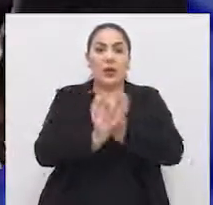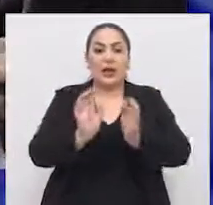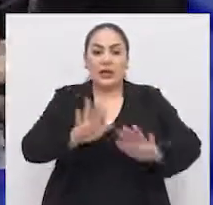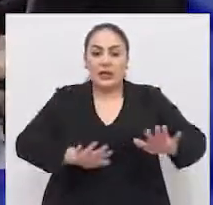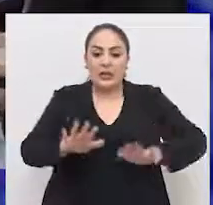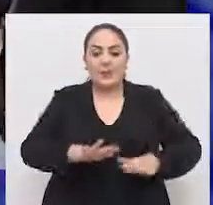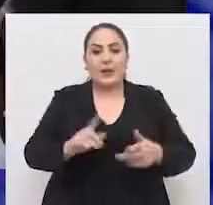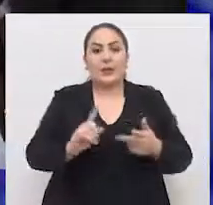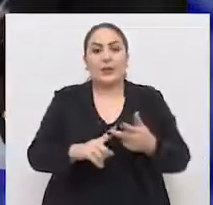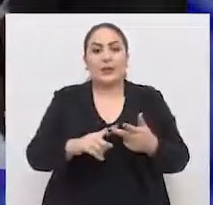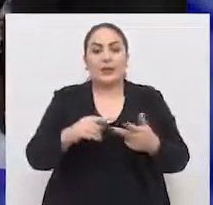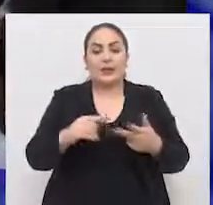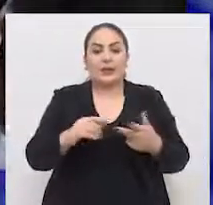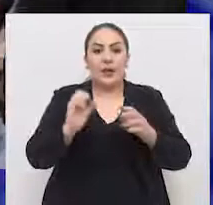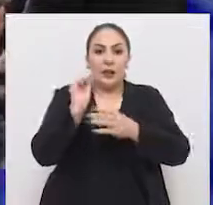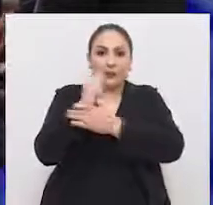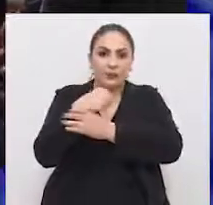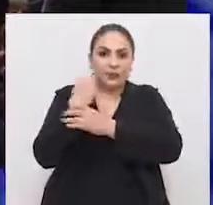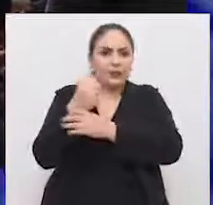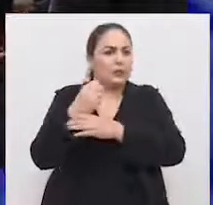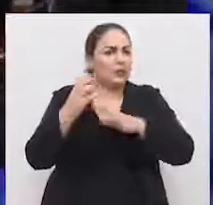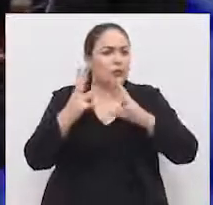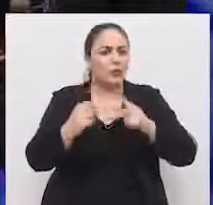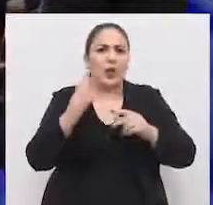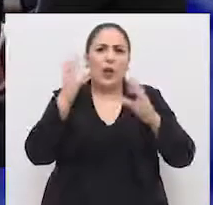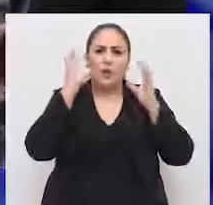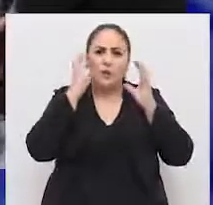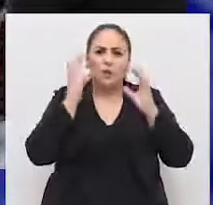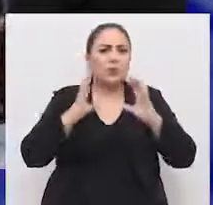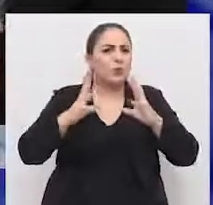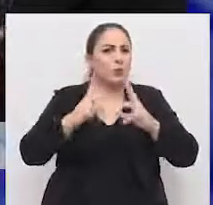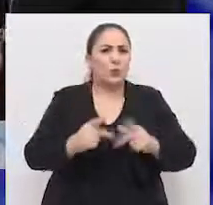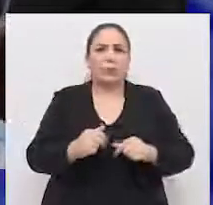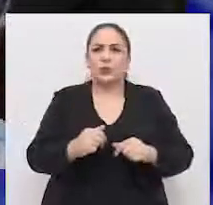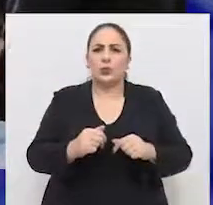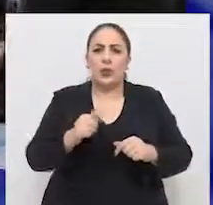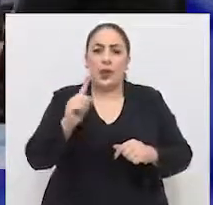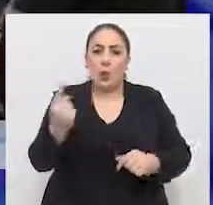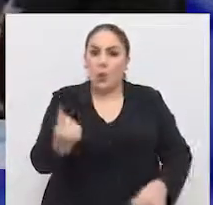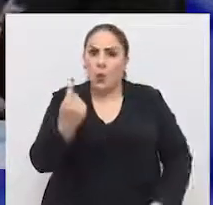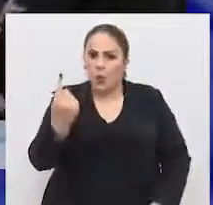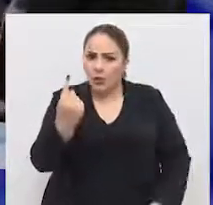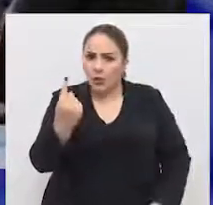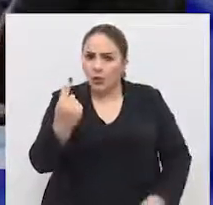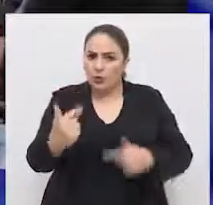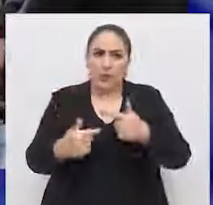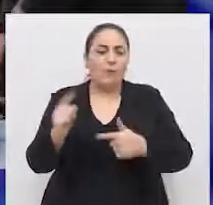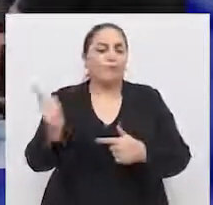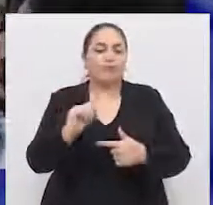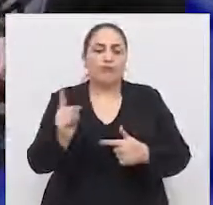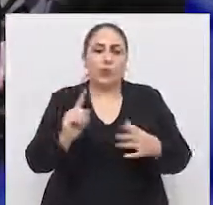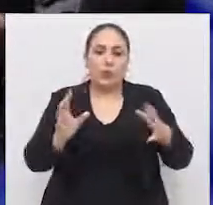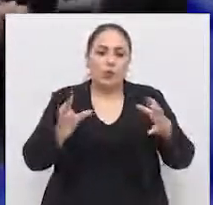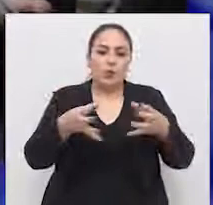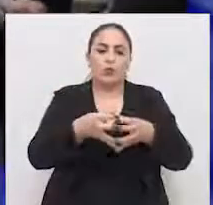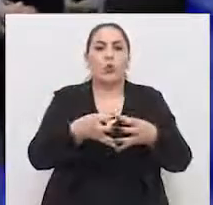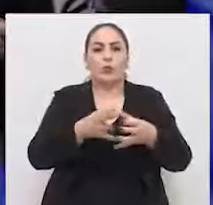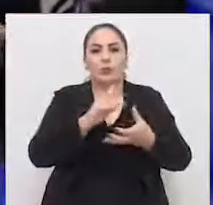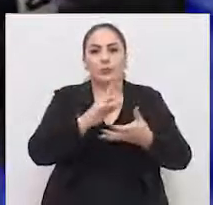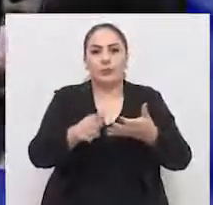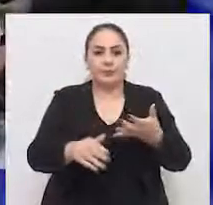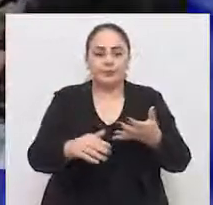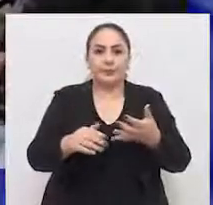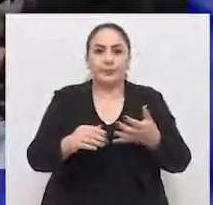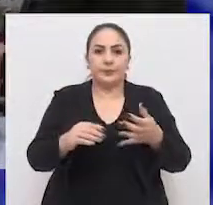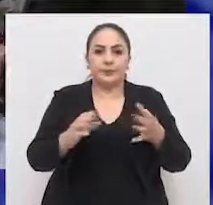higienização, tem a nossa físio, né? Tem a fono, então não é um único que faz todo esse cuidado, tudo